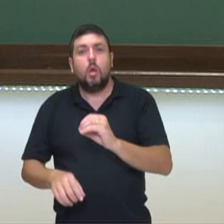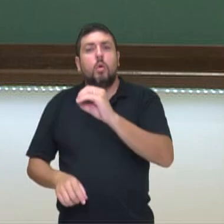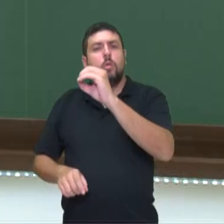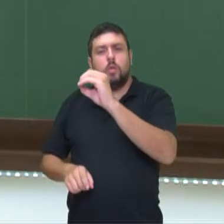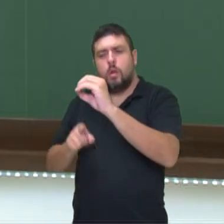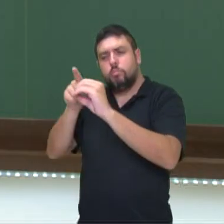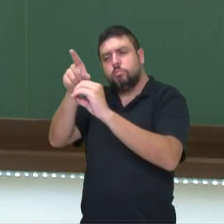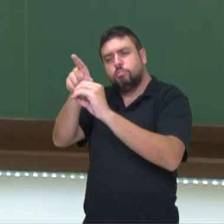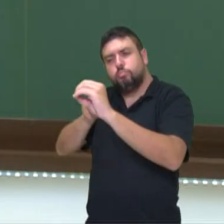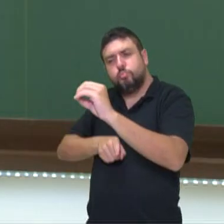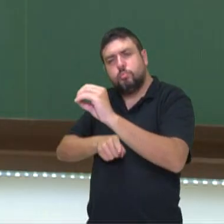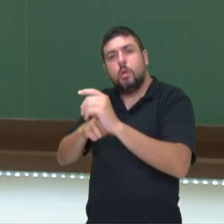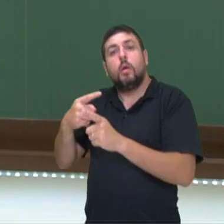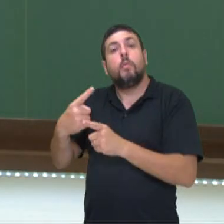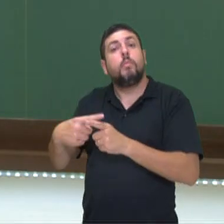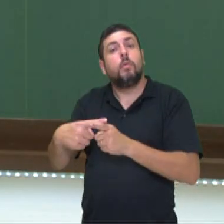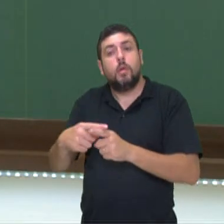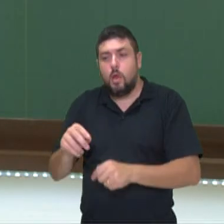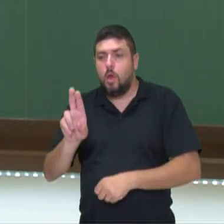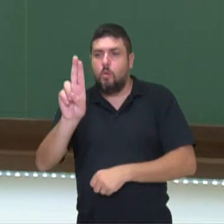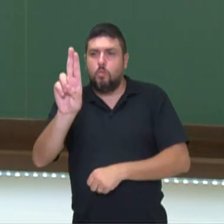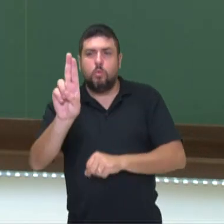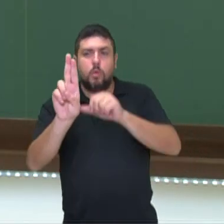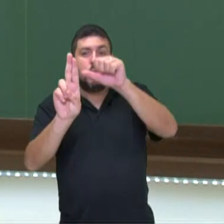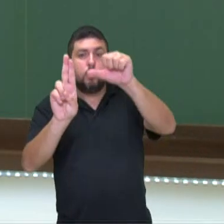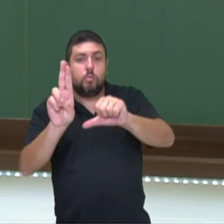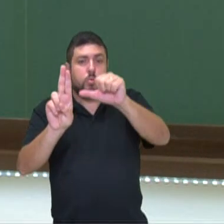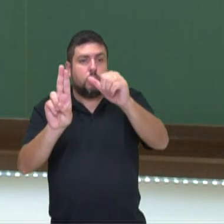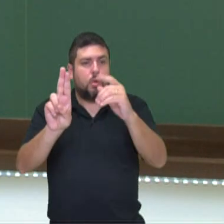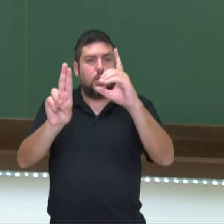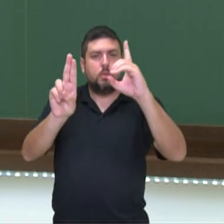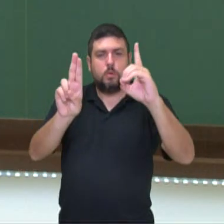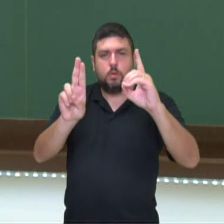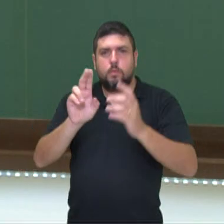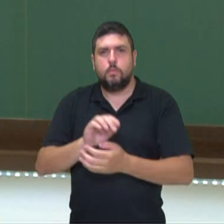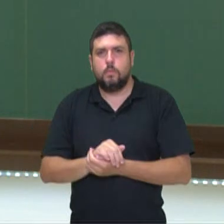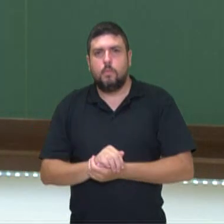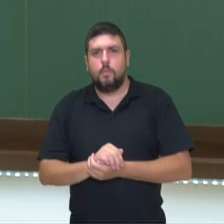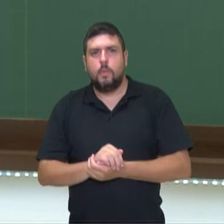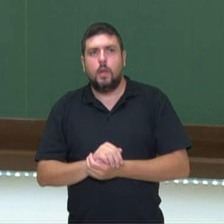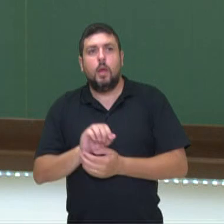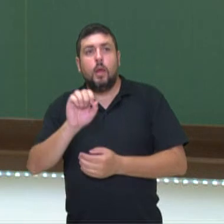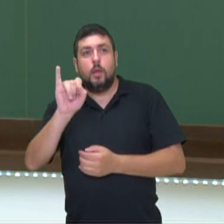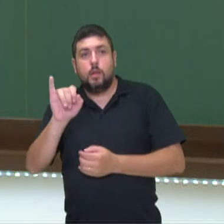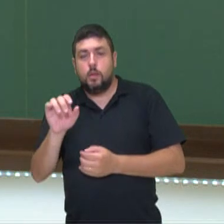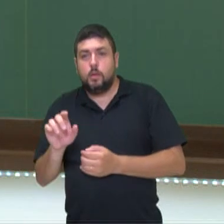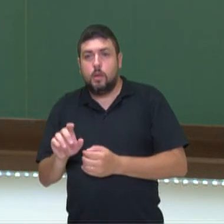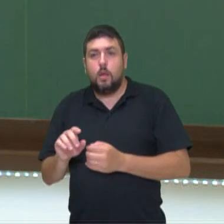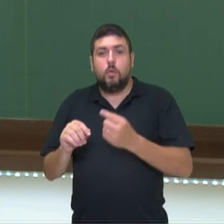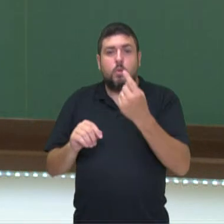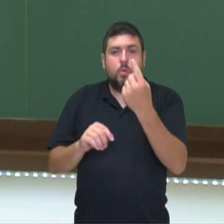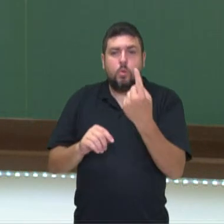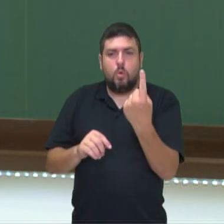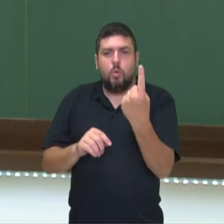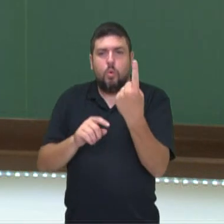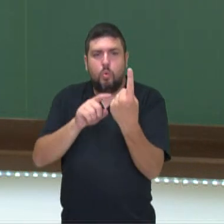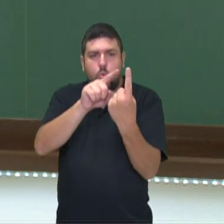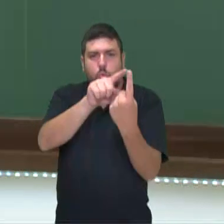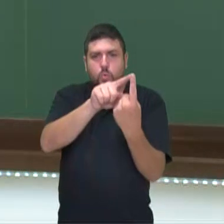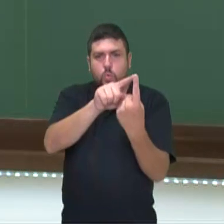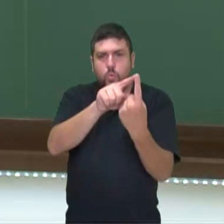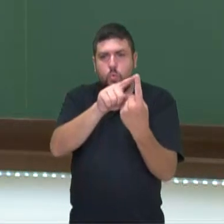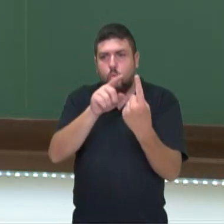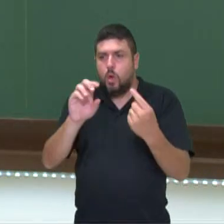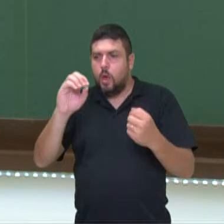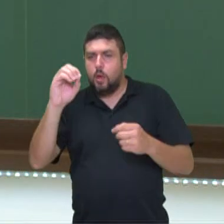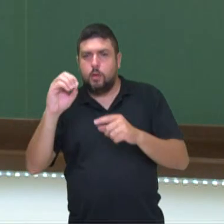estou fazendo a transformação de uma dezena. Só que já tinha só tinha um aqui, né? Se eu vou transformar vai ficar com 0. Mas,